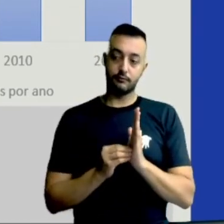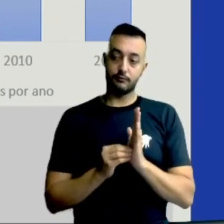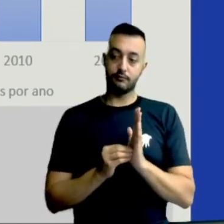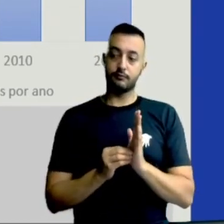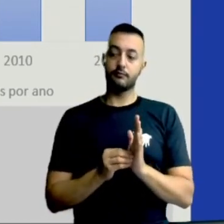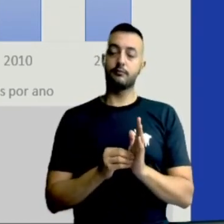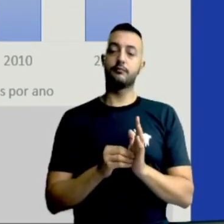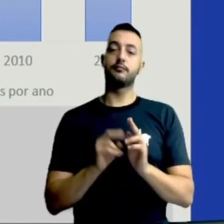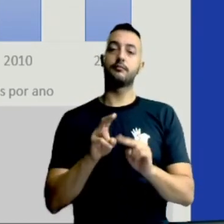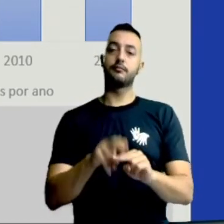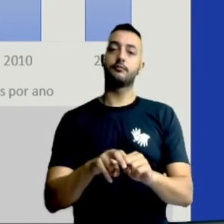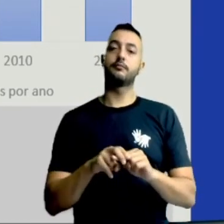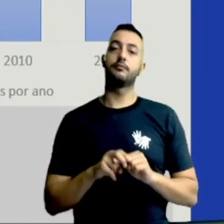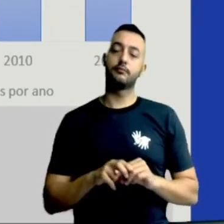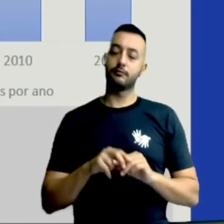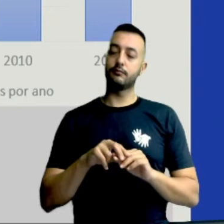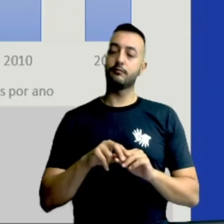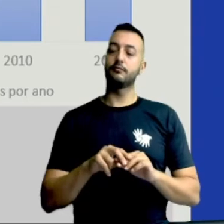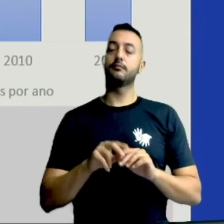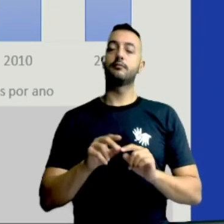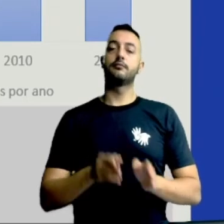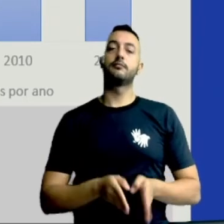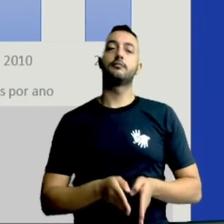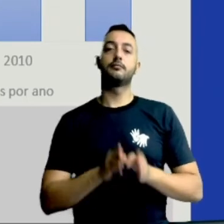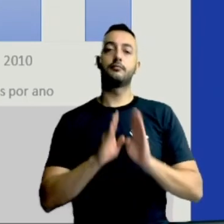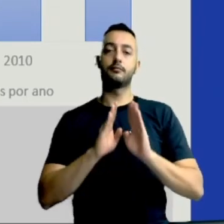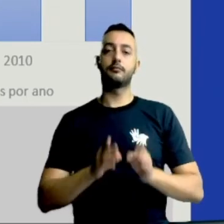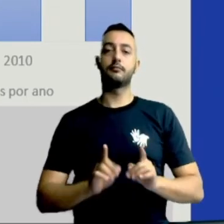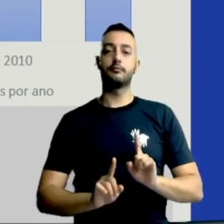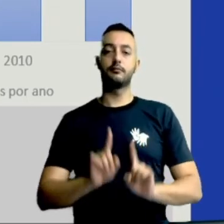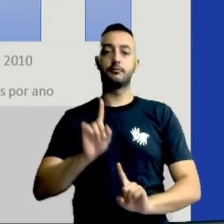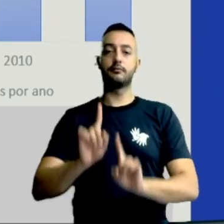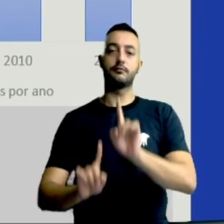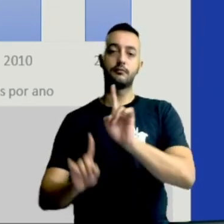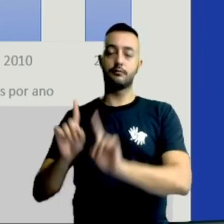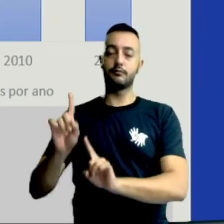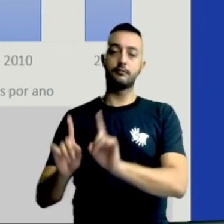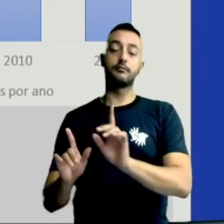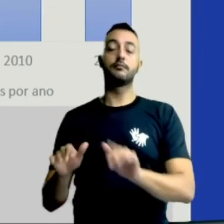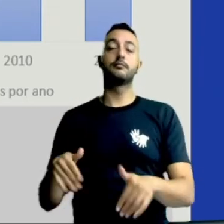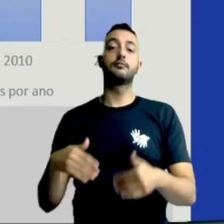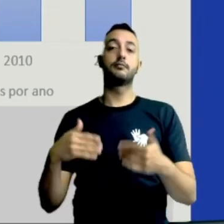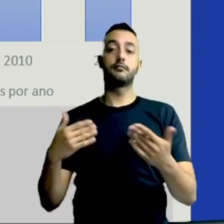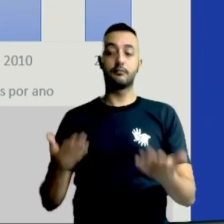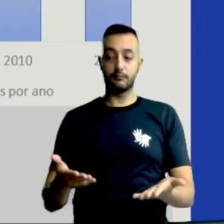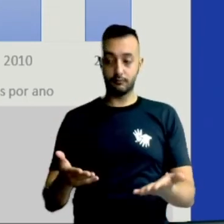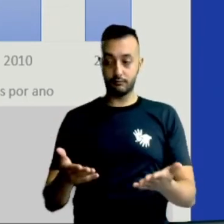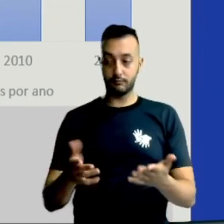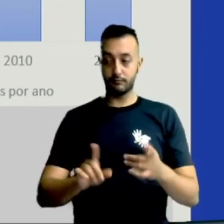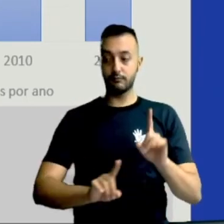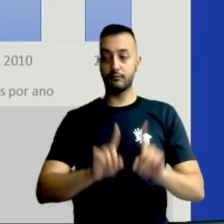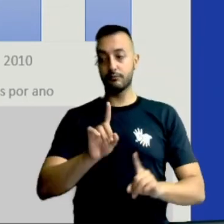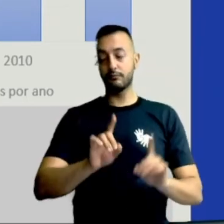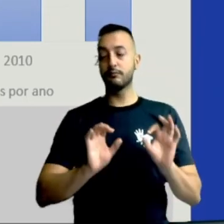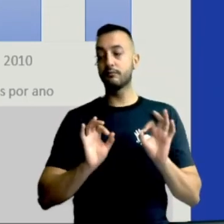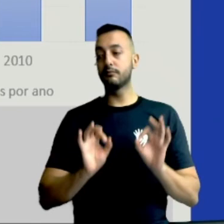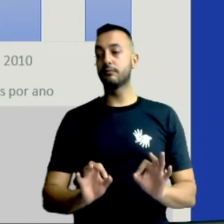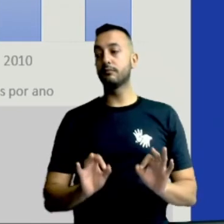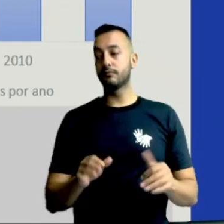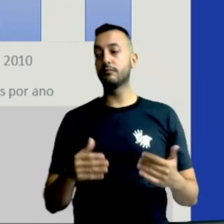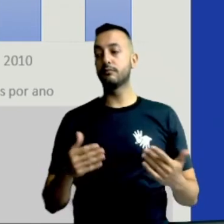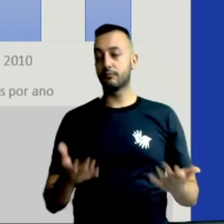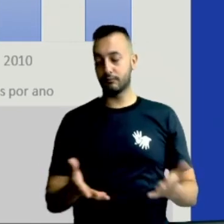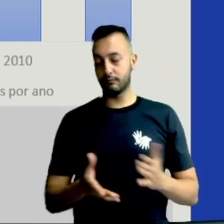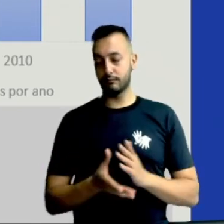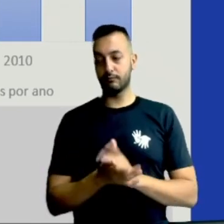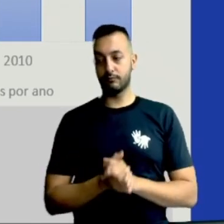pesquisa através de um gráfico de colunas, qual dos gráficos abaixo seria o correto? Então,